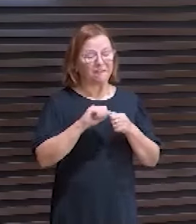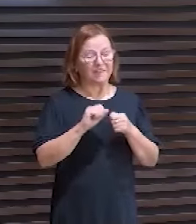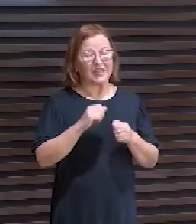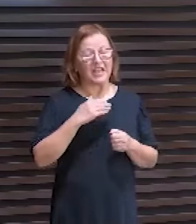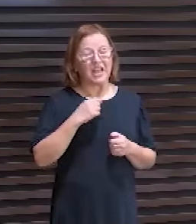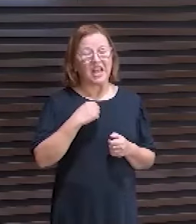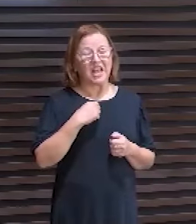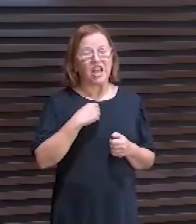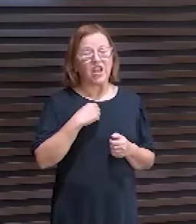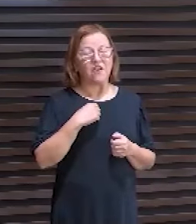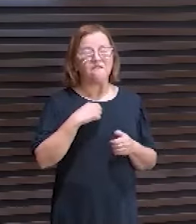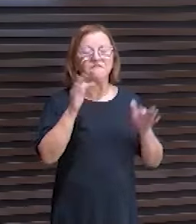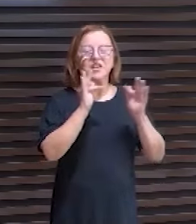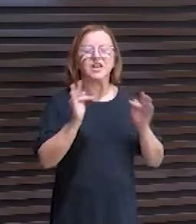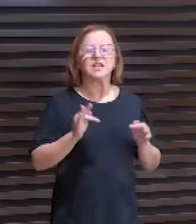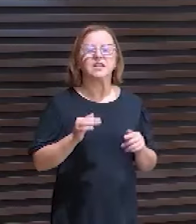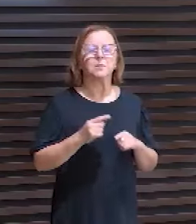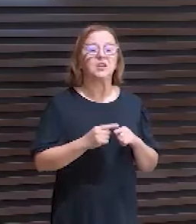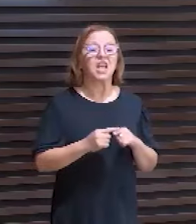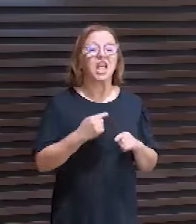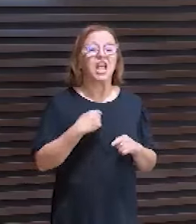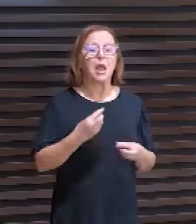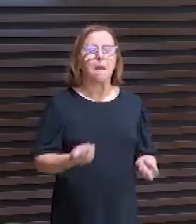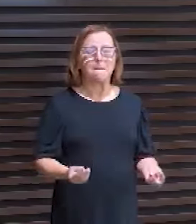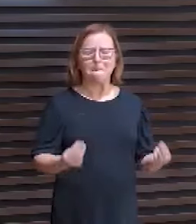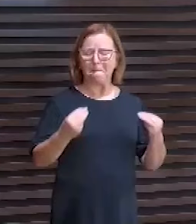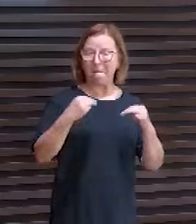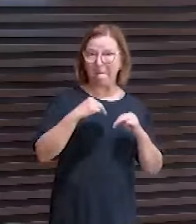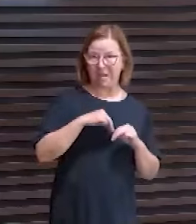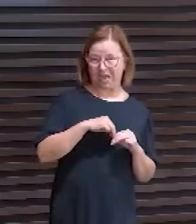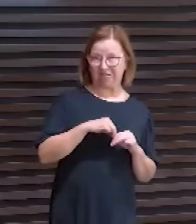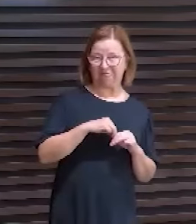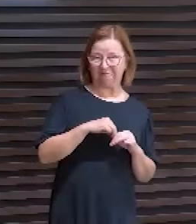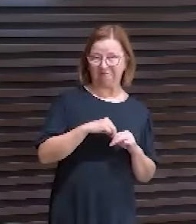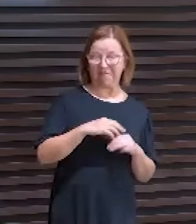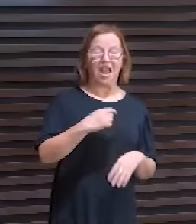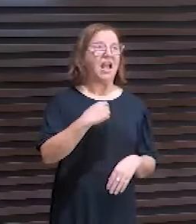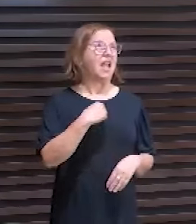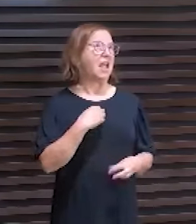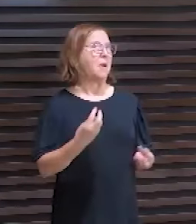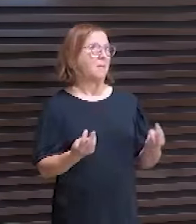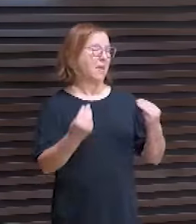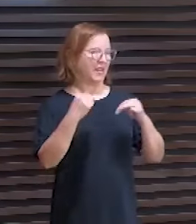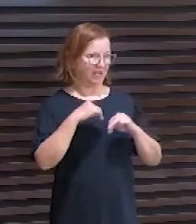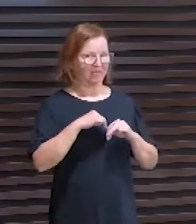eu mereço gente essa é é a pérola né eu